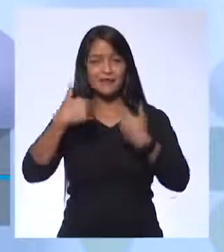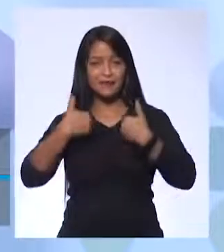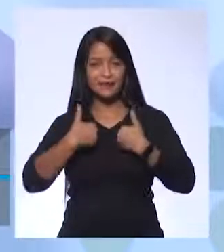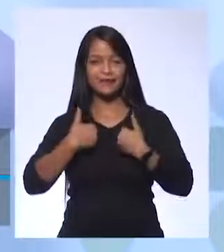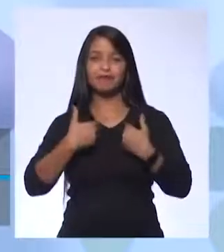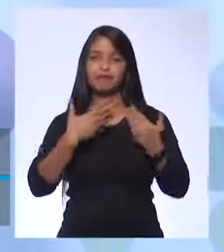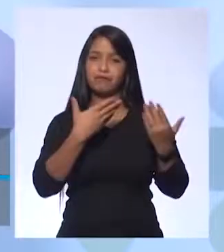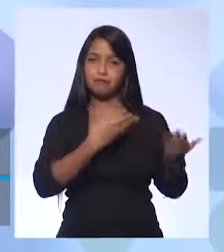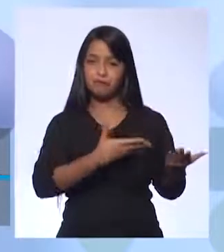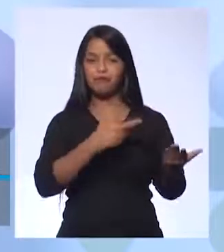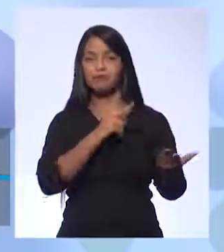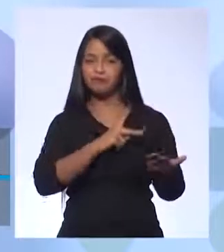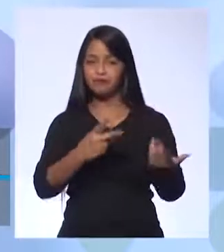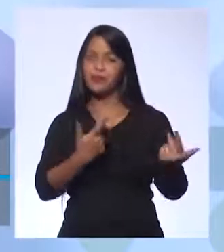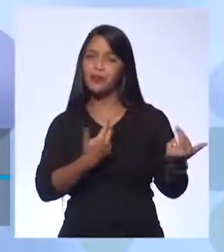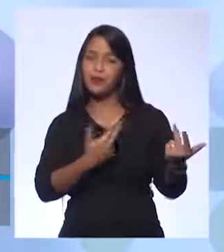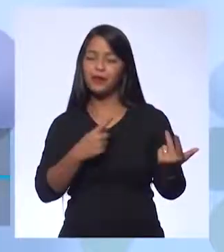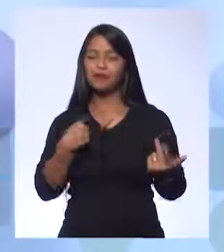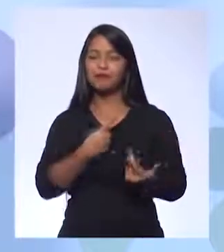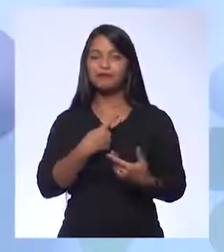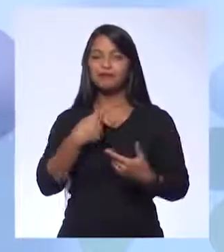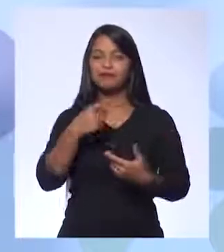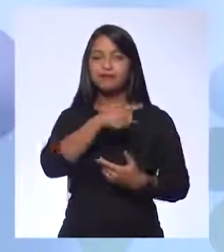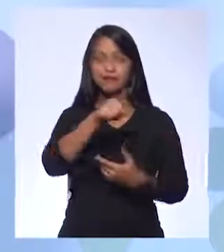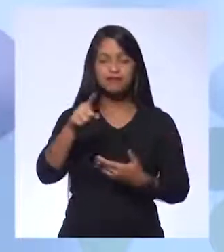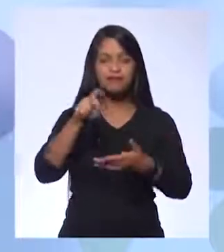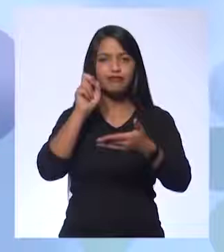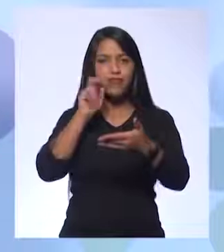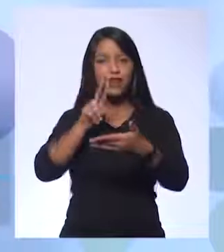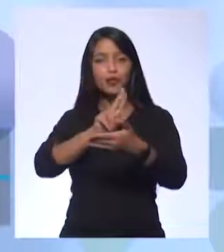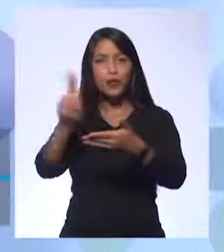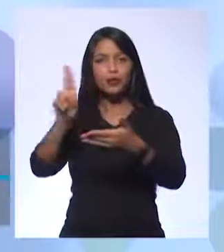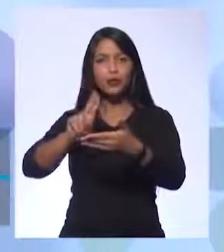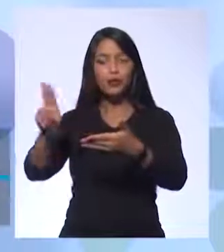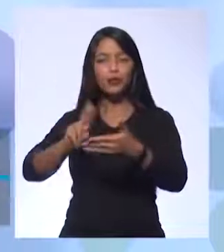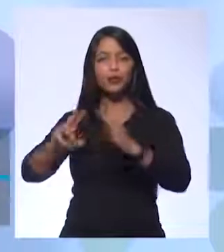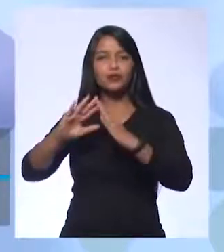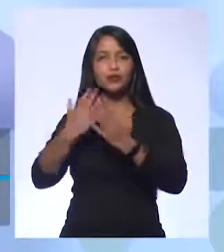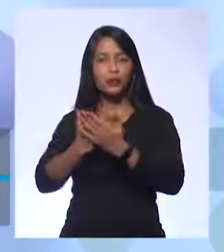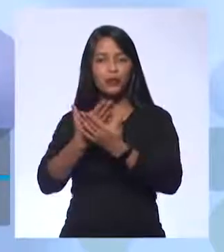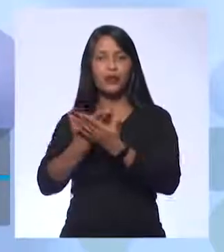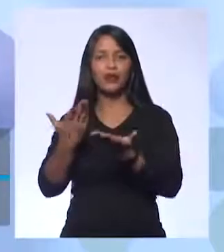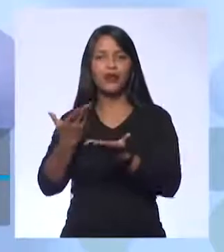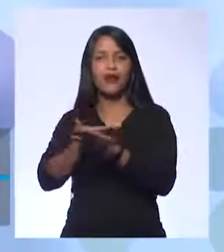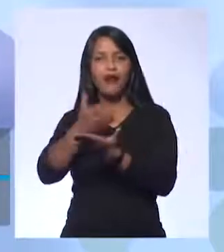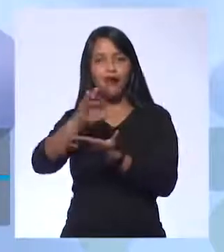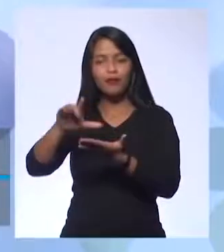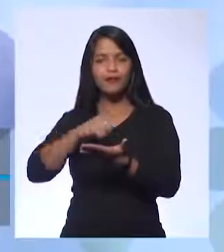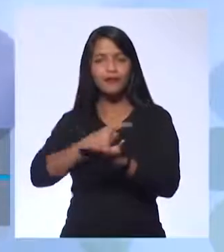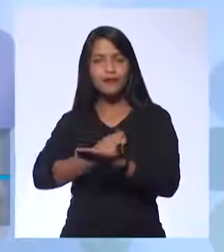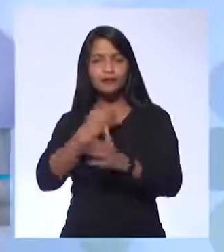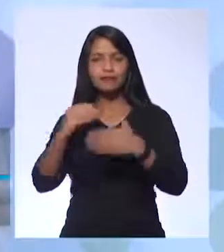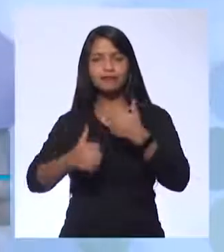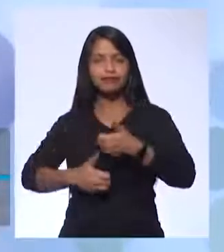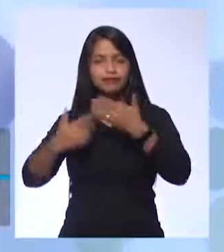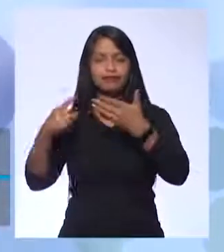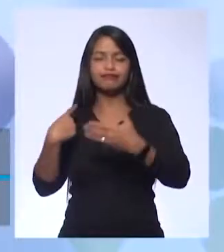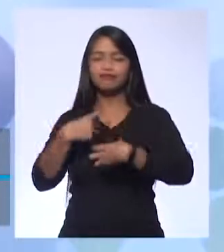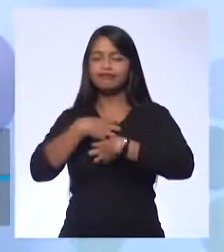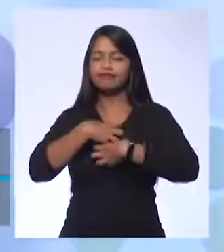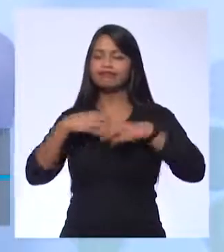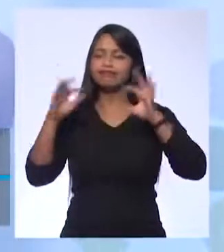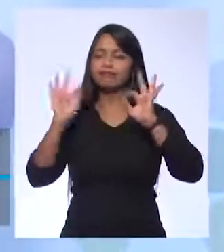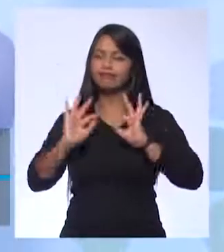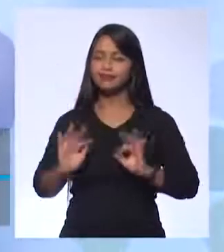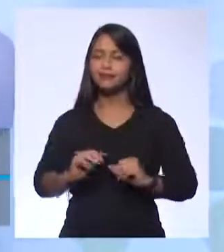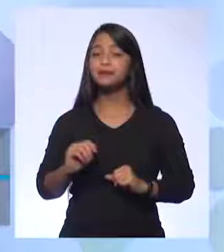Magno também, a gente se sente mais acolhido quando vê esses nomes de escola e vê o aluno participando, tá bom? A gente fica muito feliz